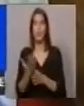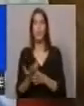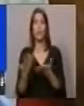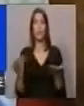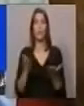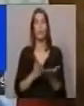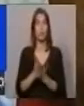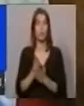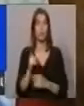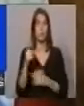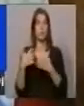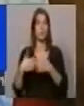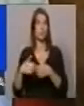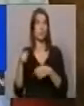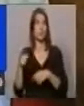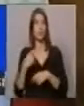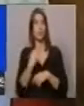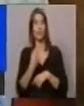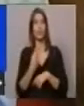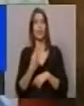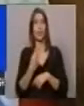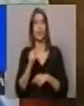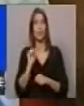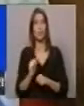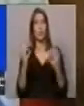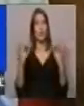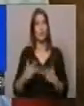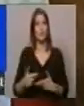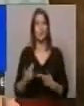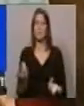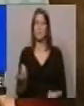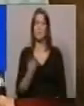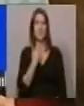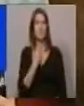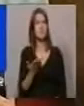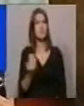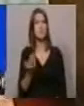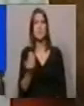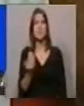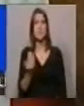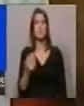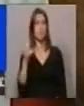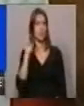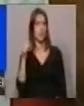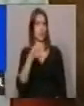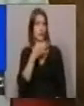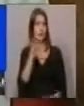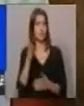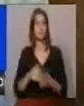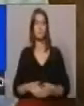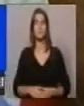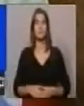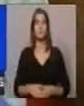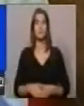A CGTP continua a considerar que se trata de um orçamento muito aquém das expectativas. Vamos ouvir então um pouco. E nesse